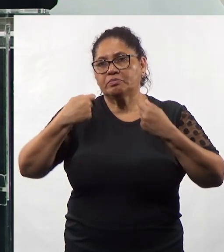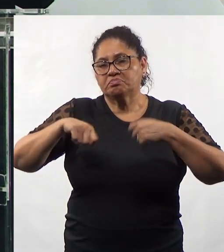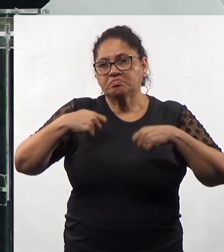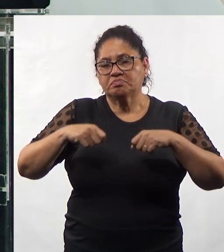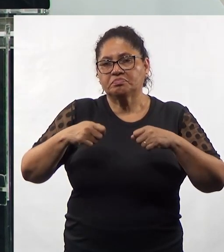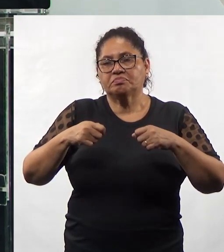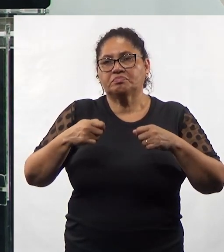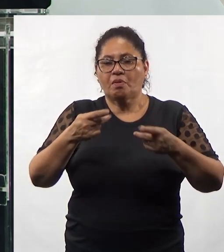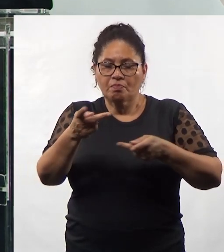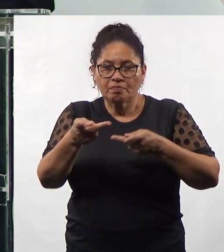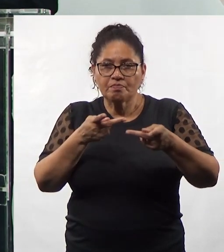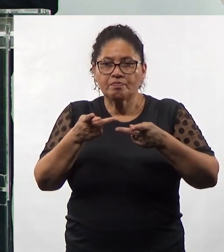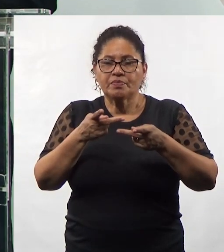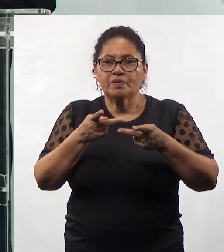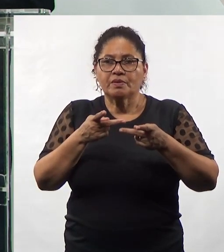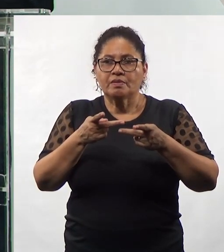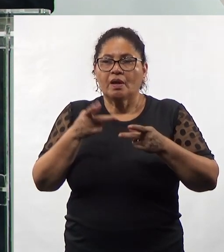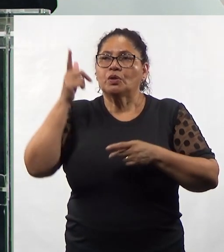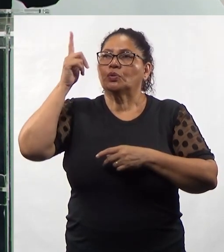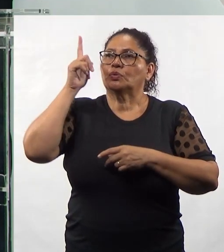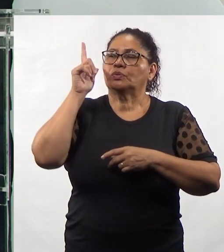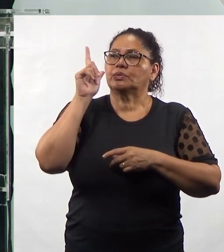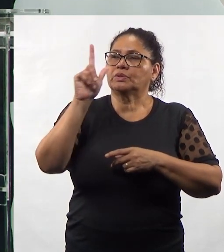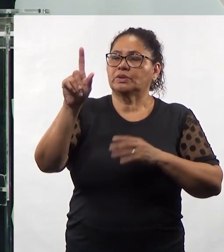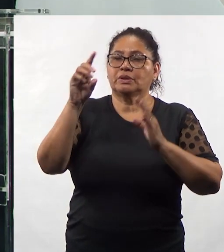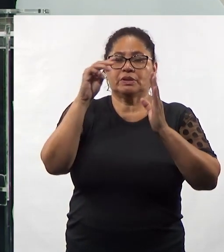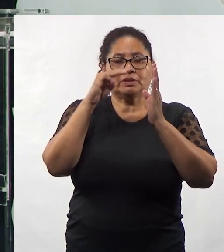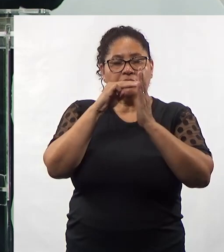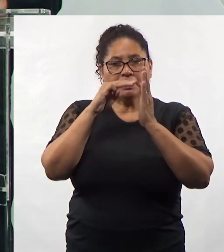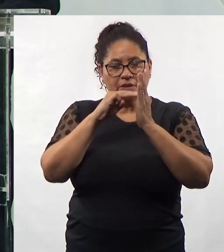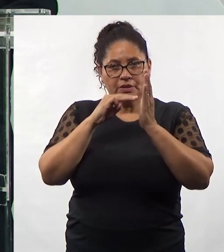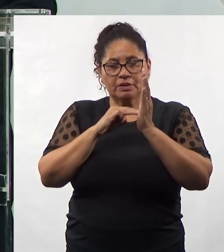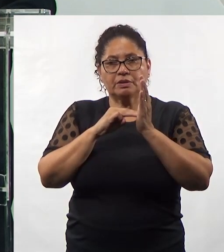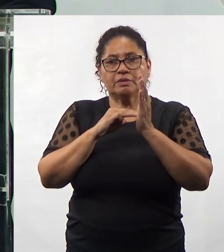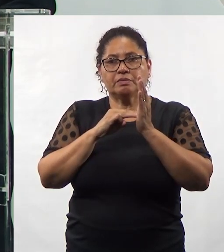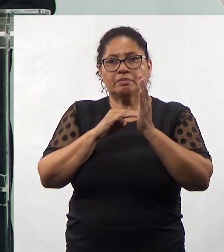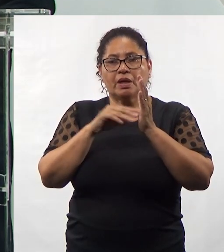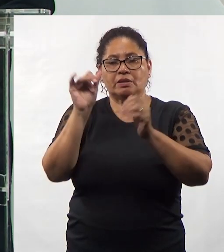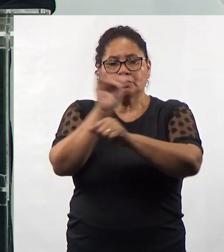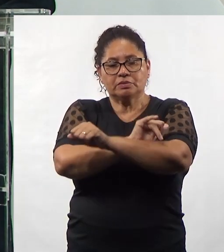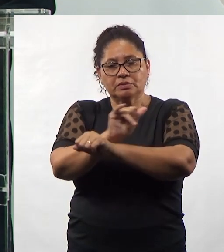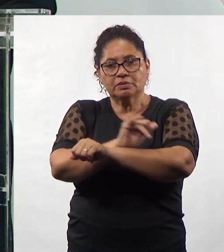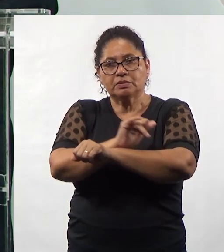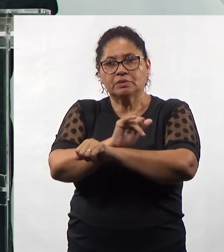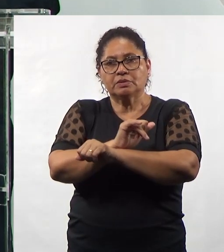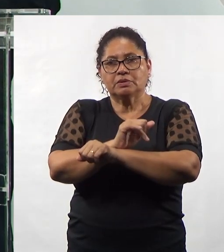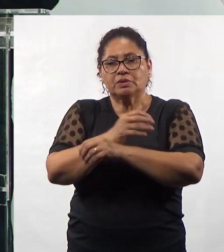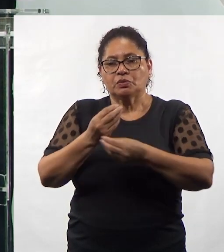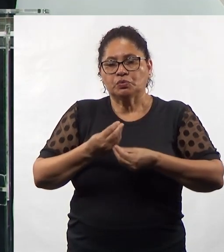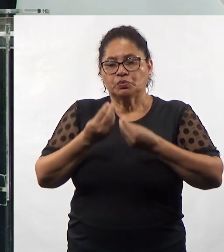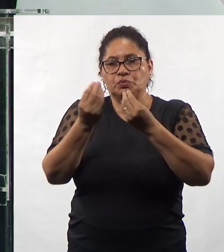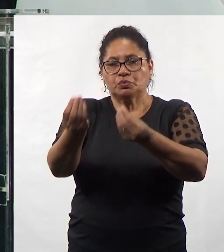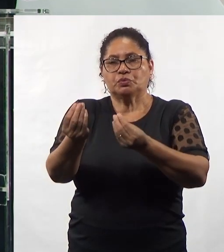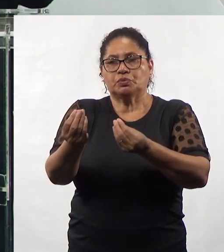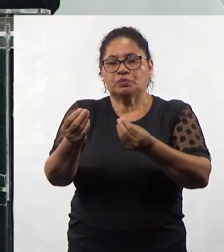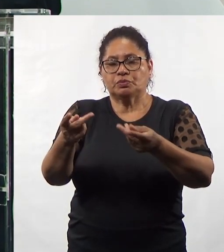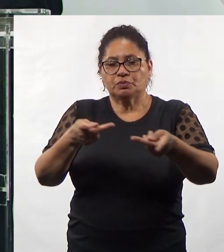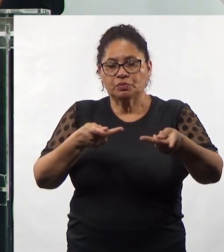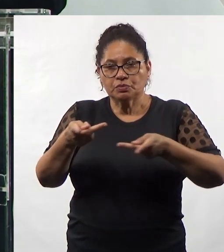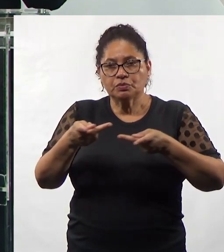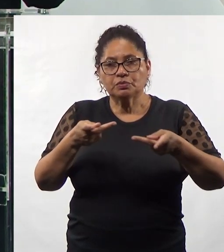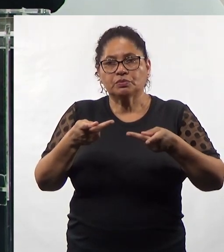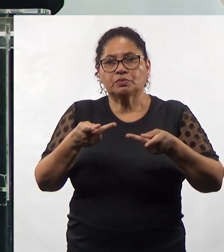gente precisa de projetos para atingir as nossas metas estratégicas, né, as nossas entregas em